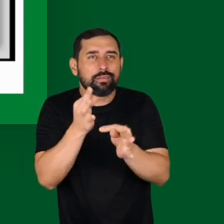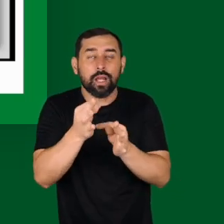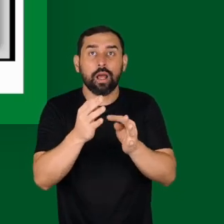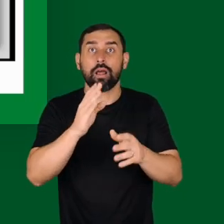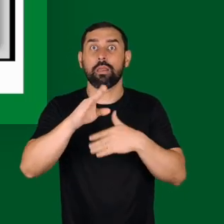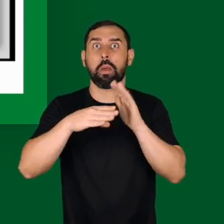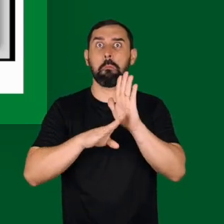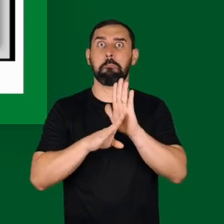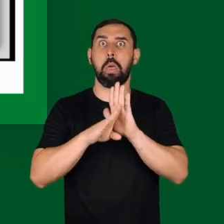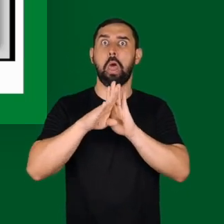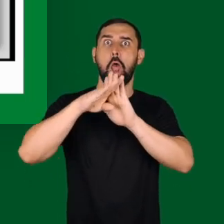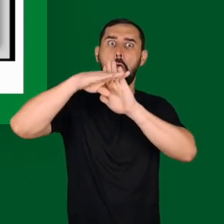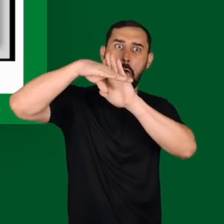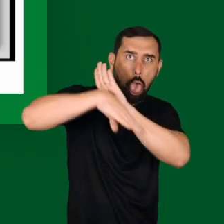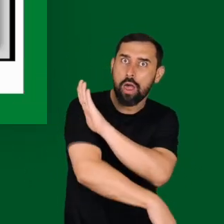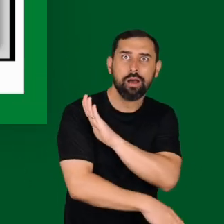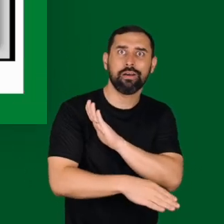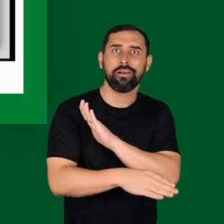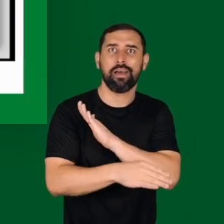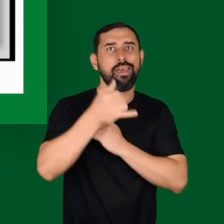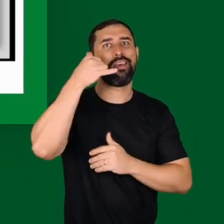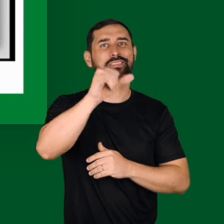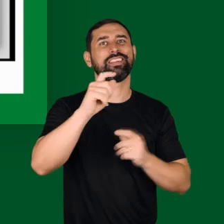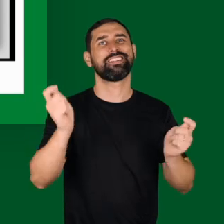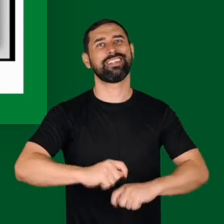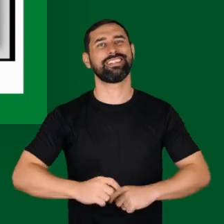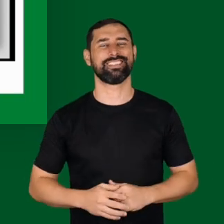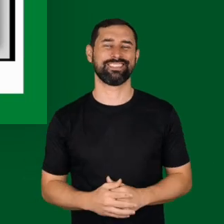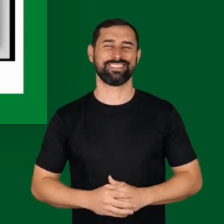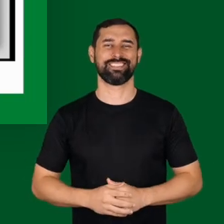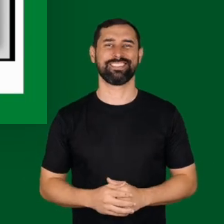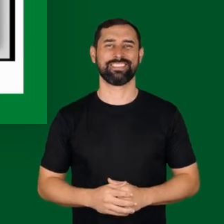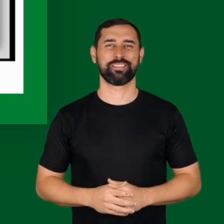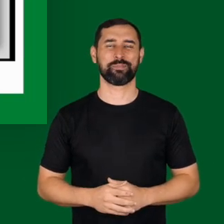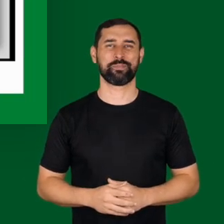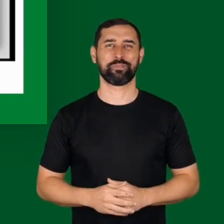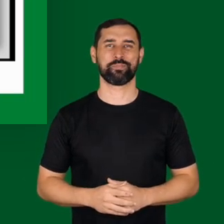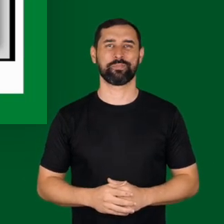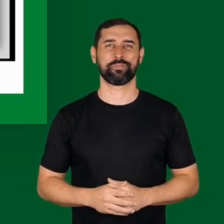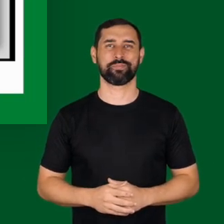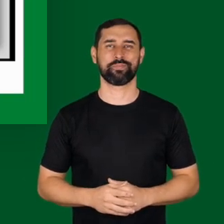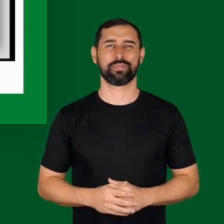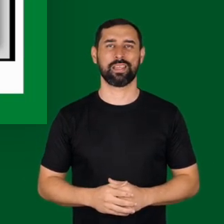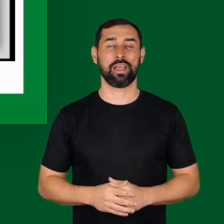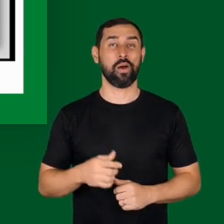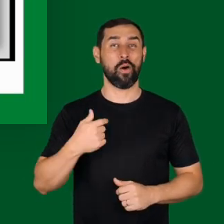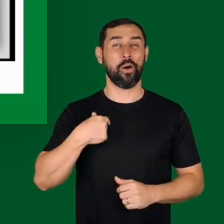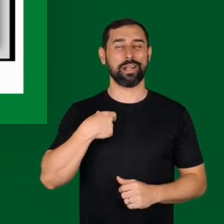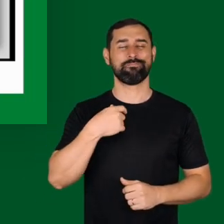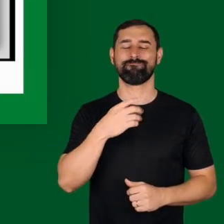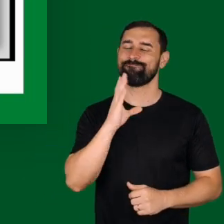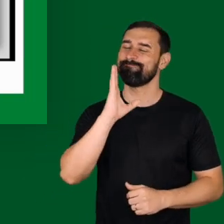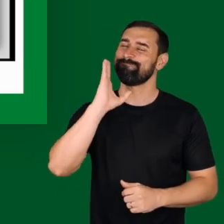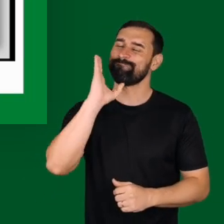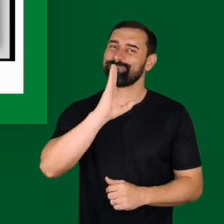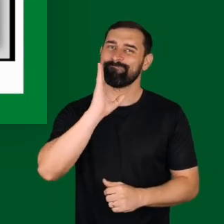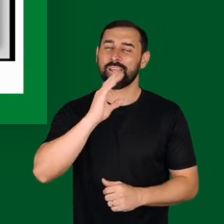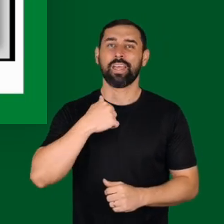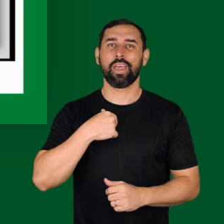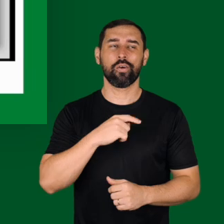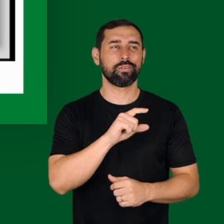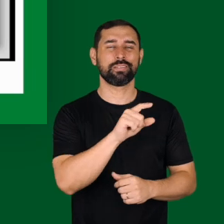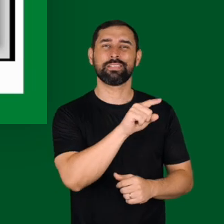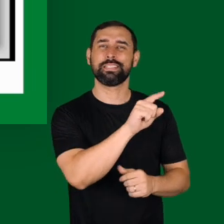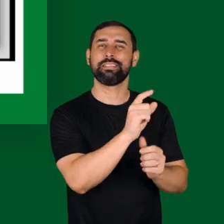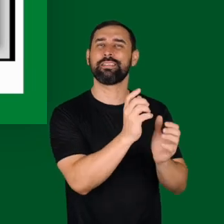não permitir que essa doença leve às complicações, tá? Eu achei muito pertinente nessa